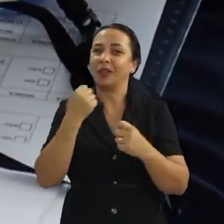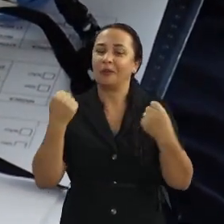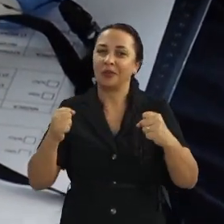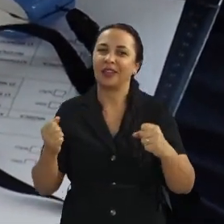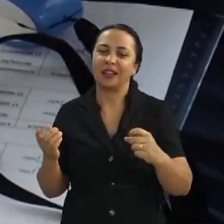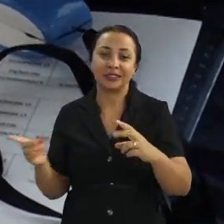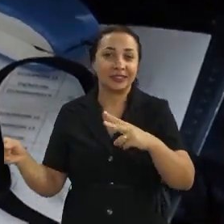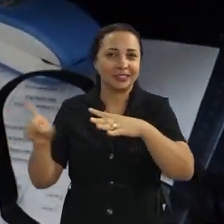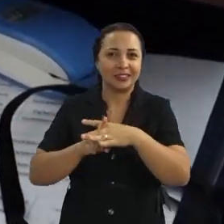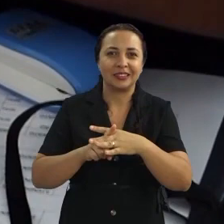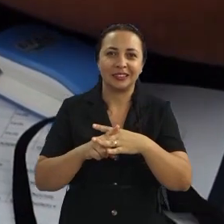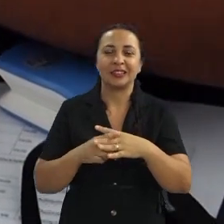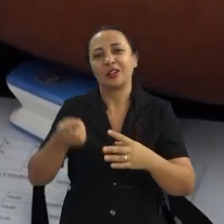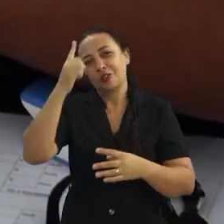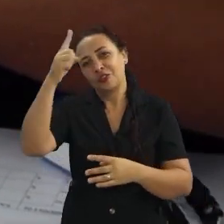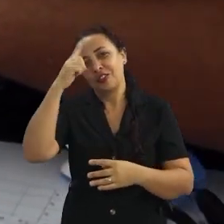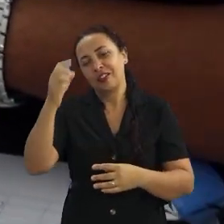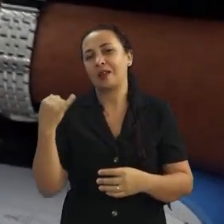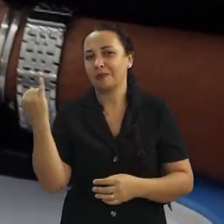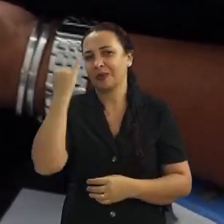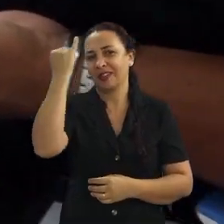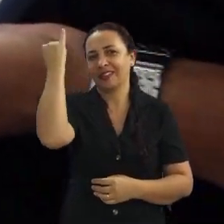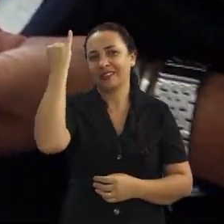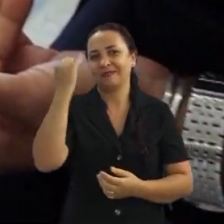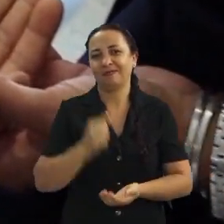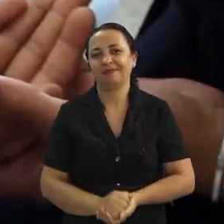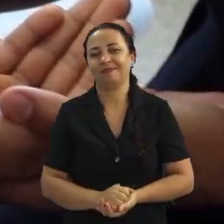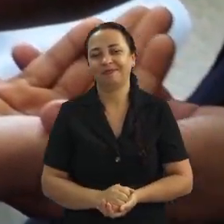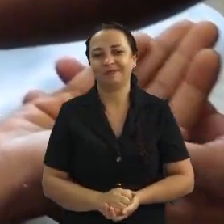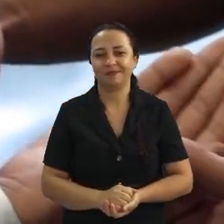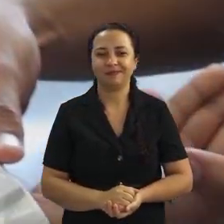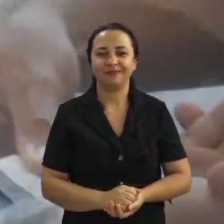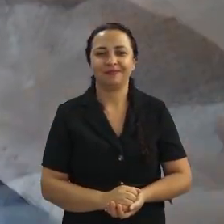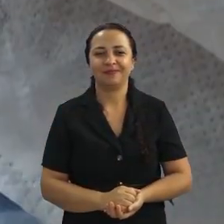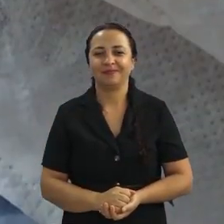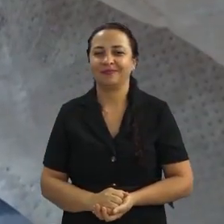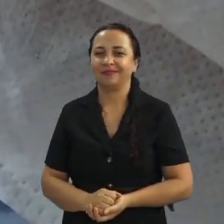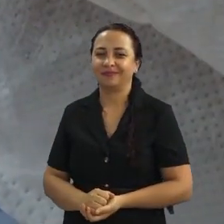inserir dentro das suas rotinas seria extremamente extrema importância